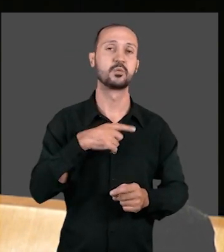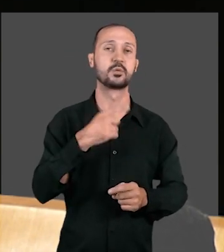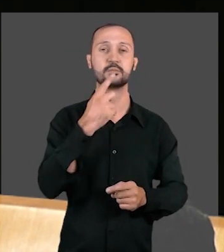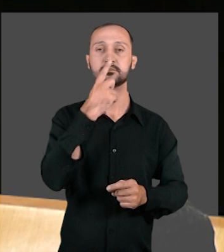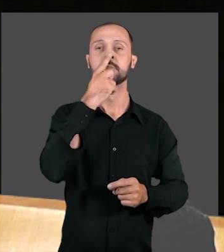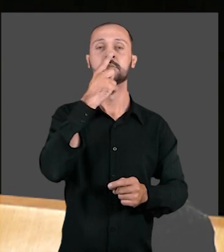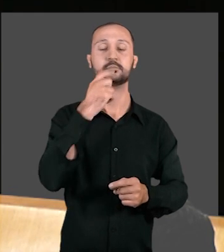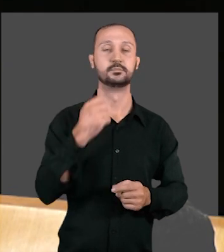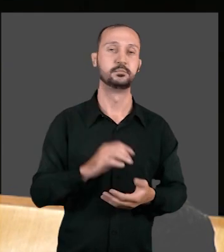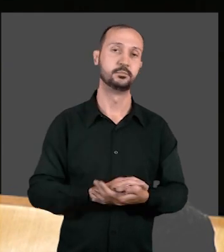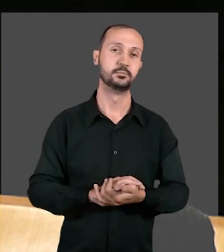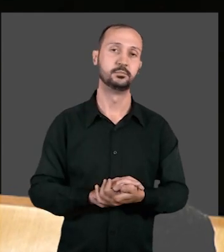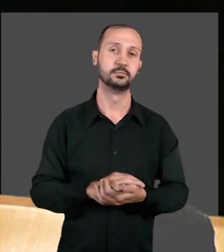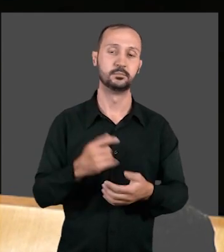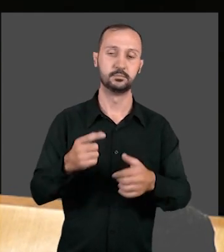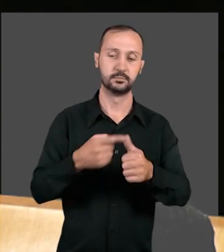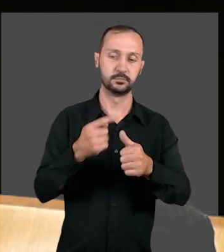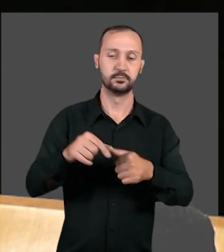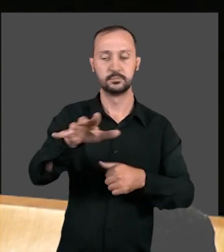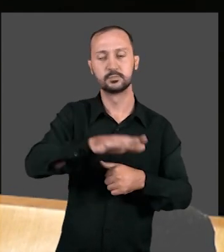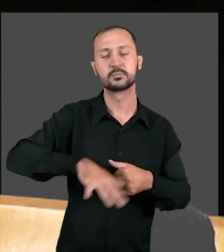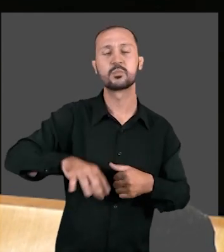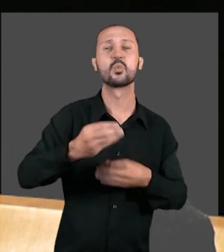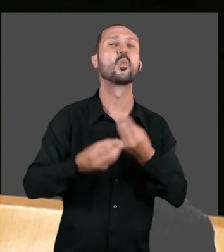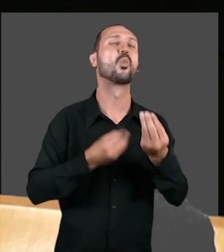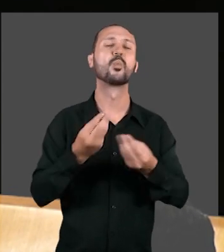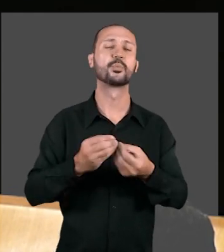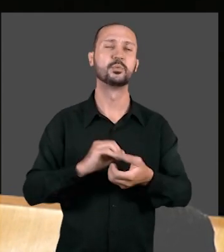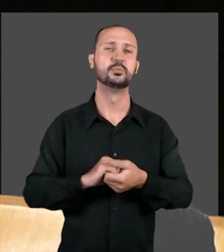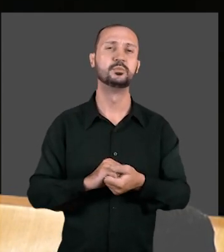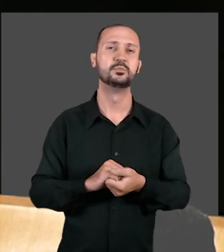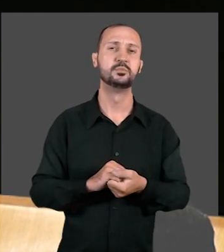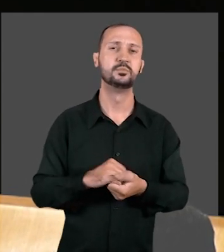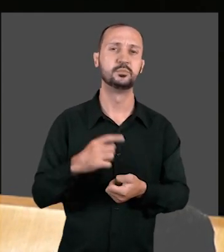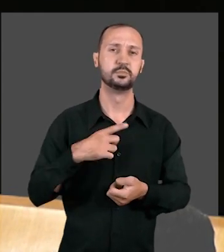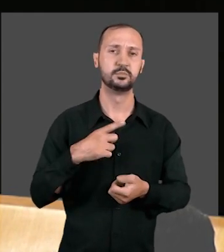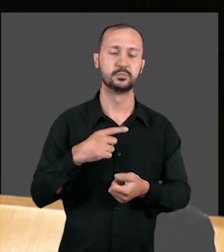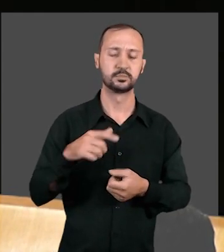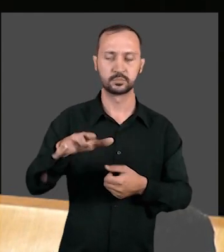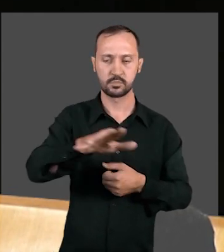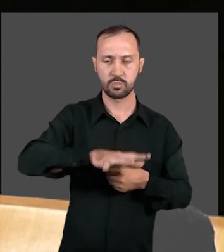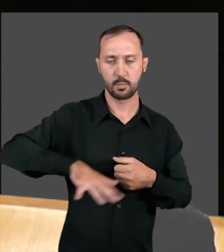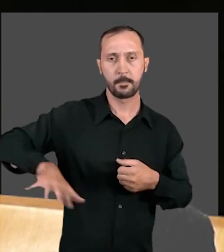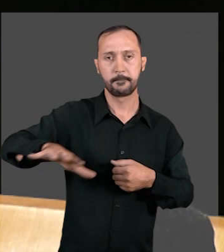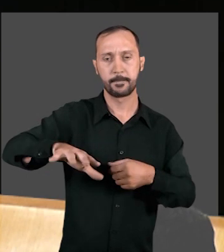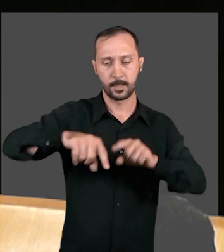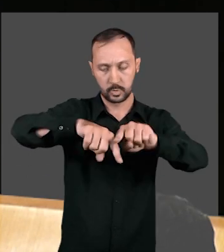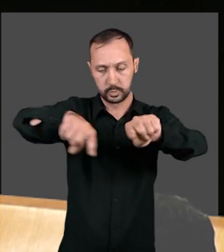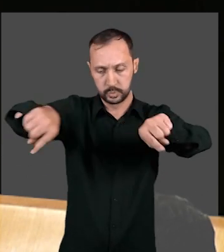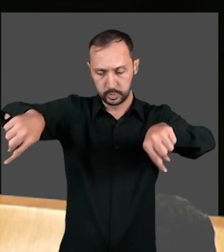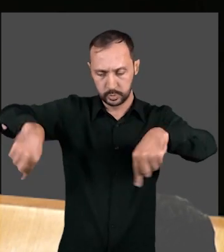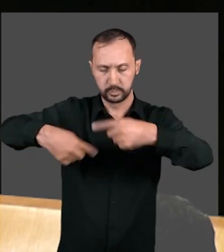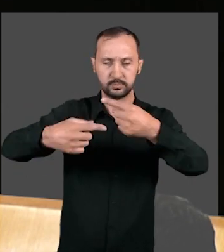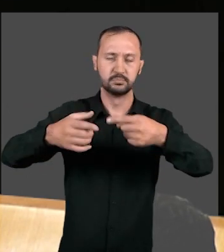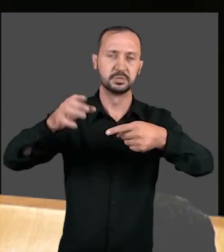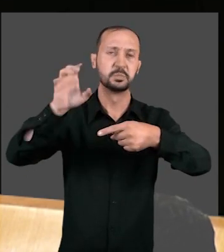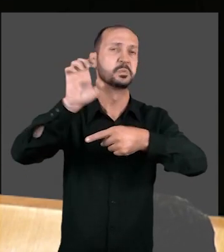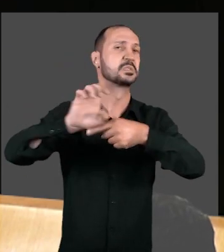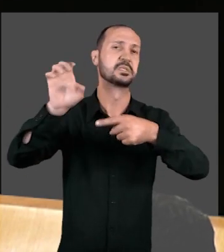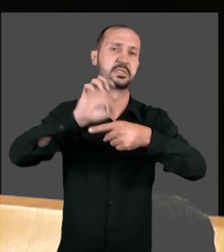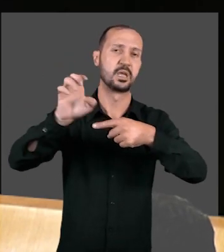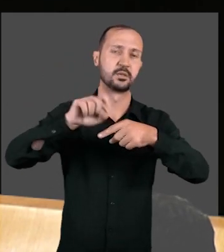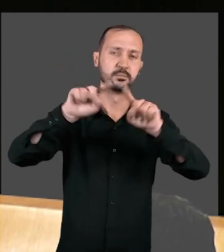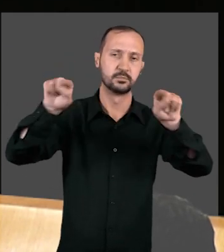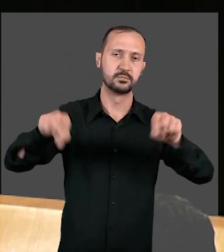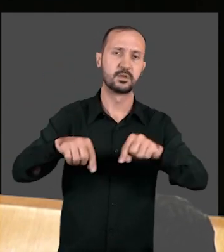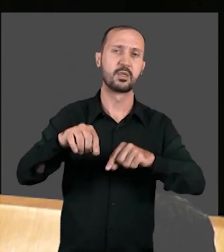preferência. O primeiro voto no distrito, como funciona? Você tem uma circunscrição, você tem um estado. Suponha que o estado